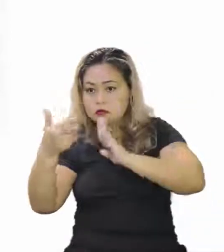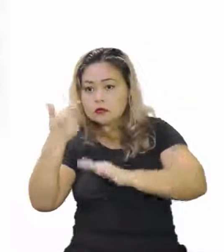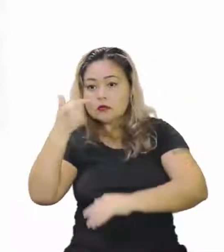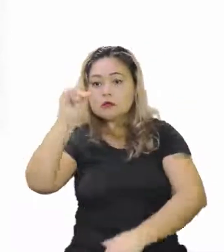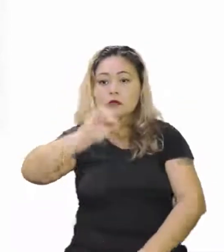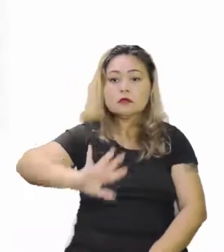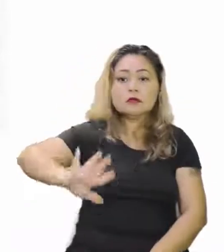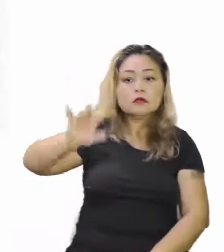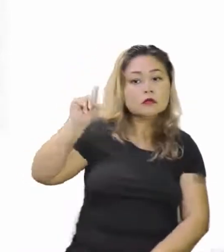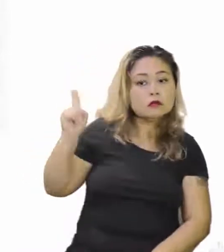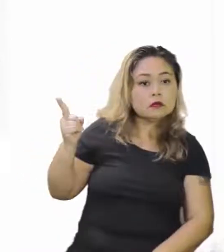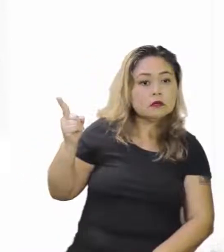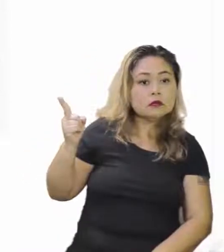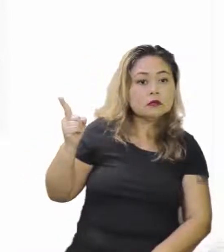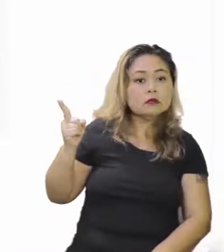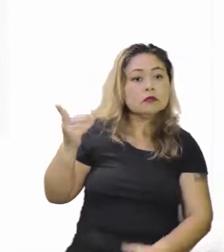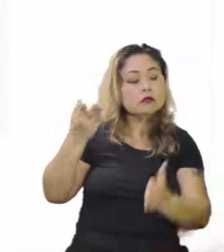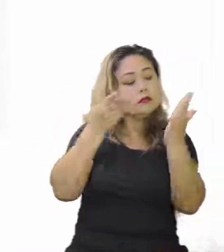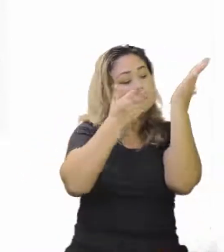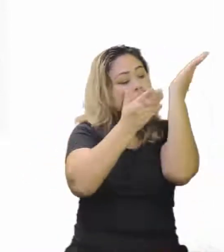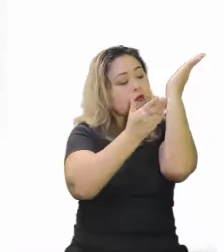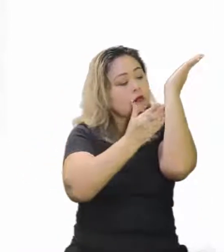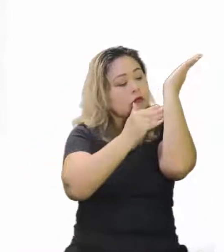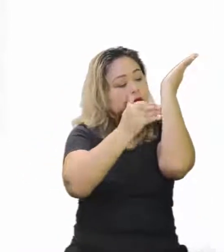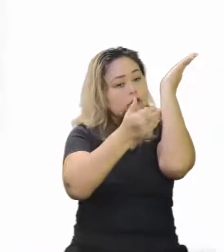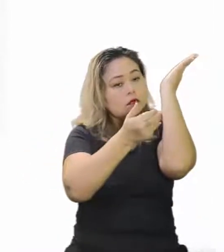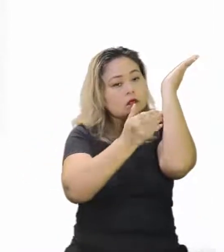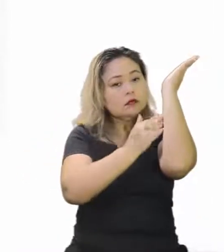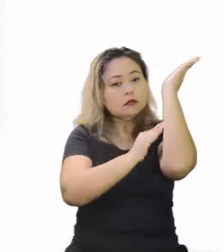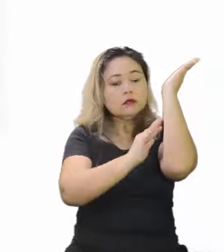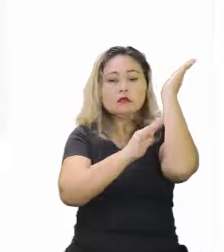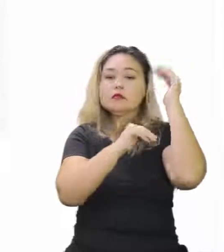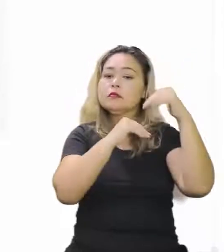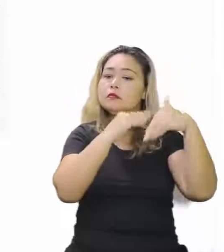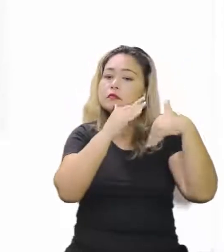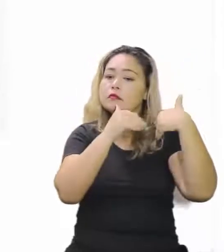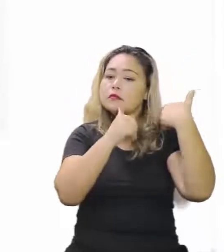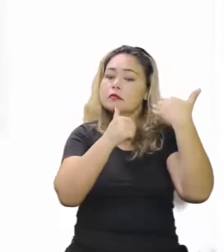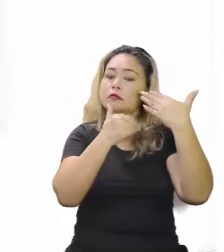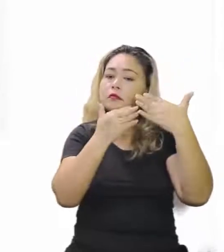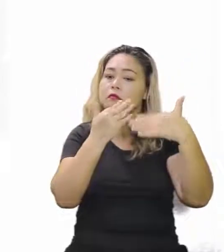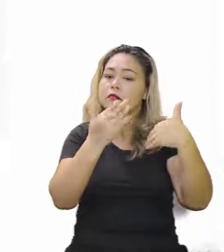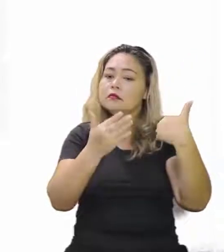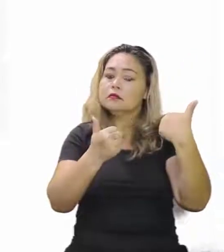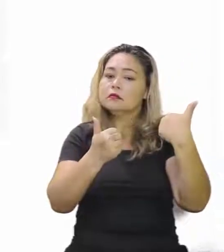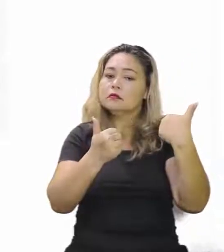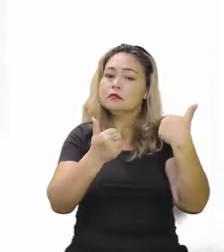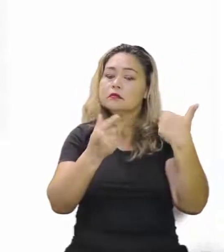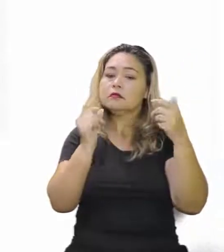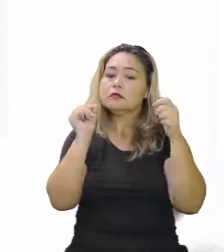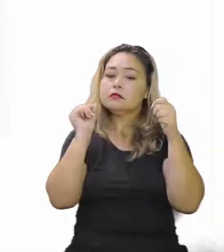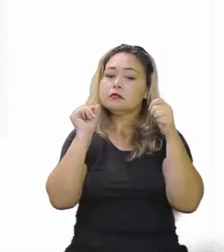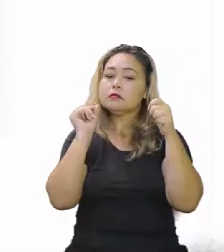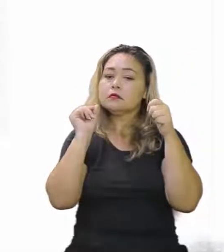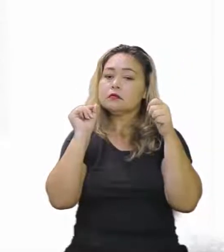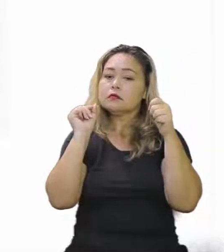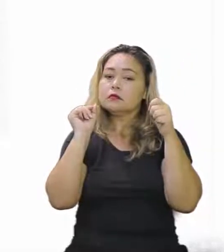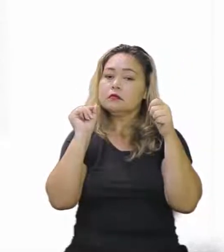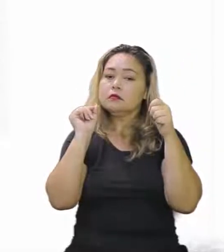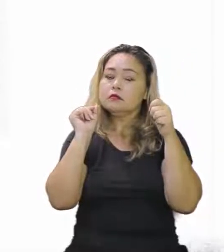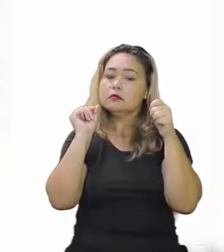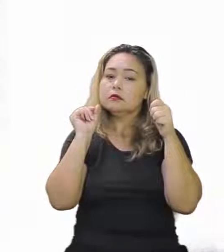vê a imagem, olha aí, eu não trabalho no látex, ele vai ser desenvolvido para a